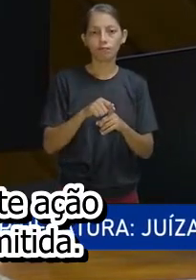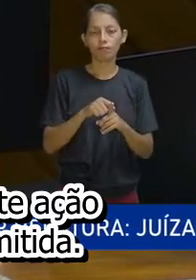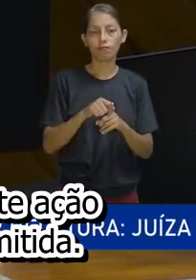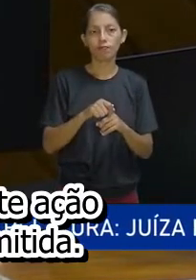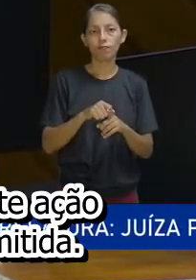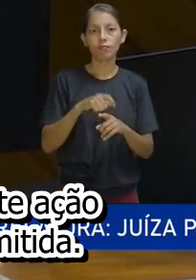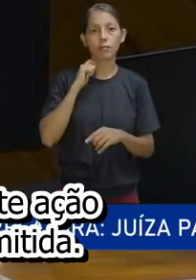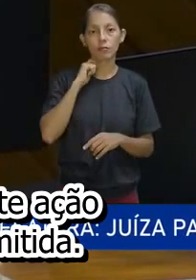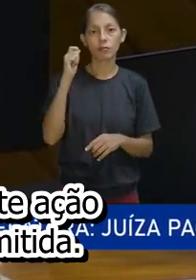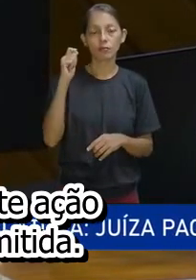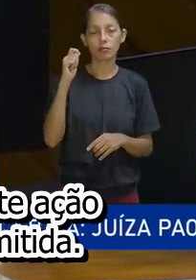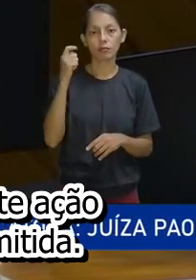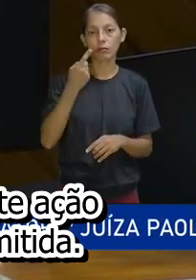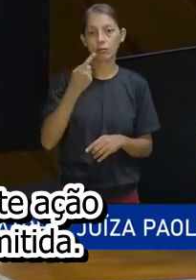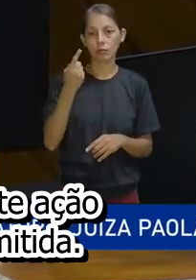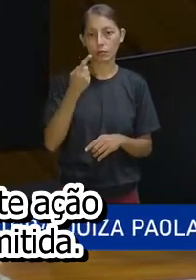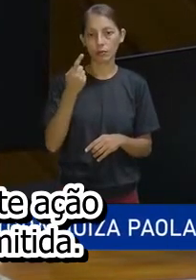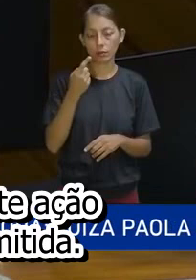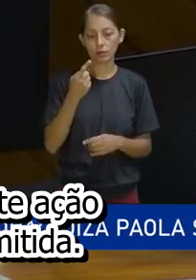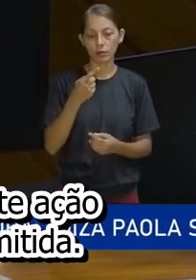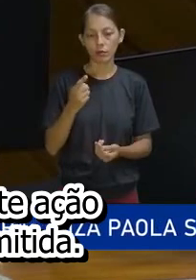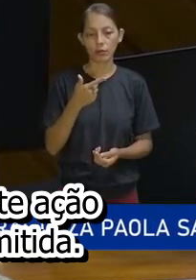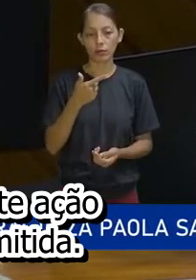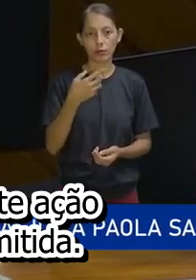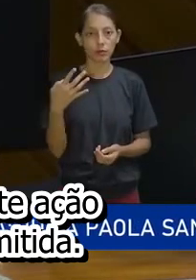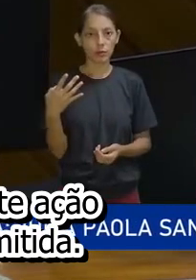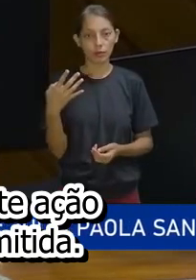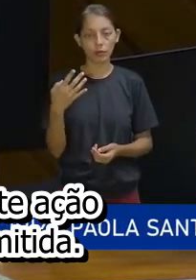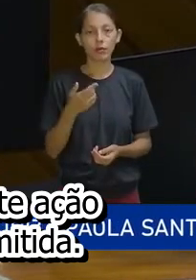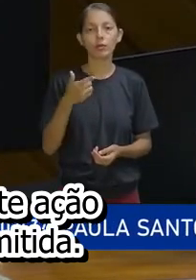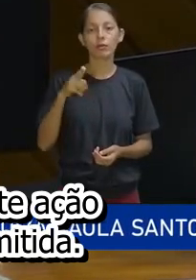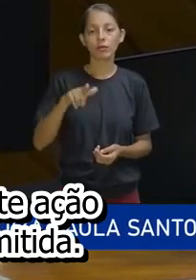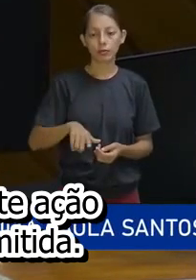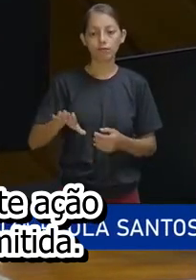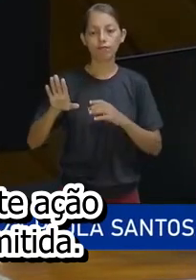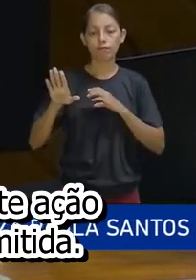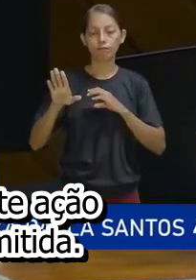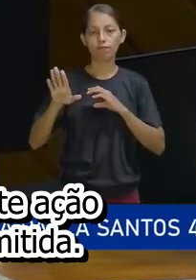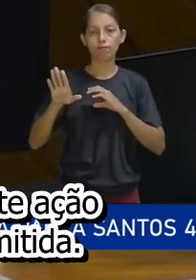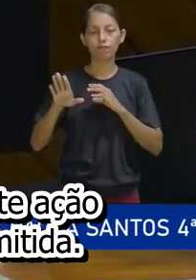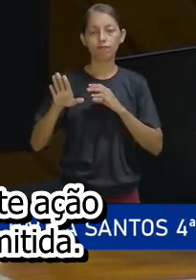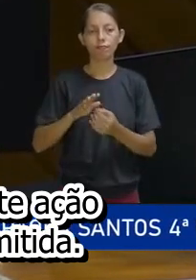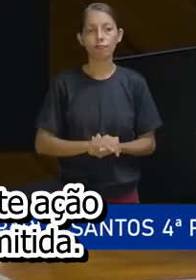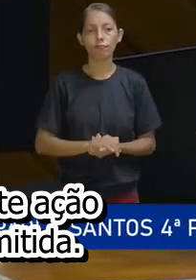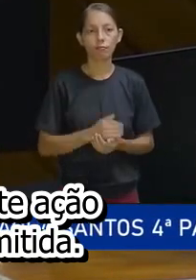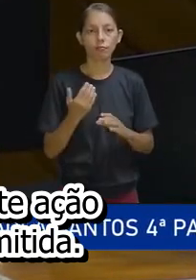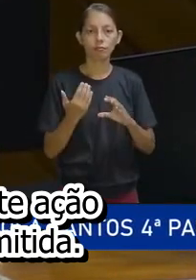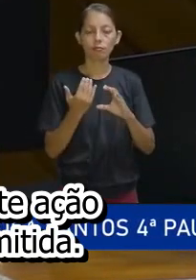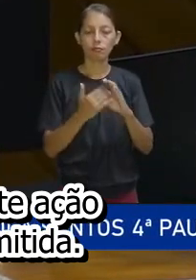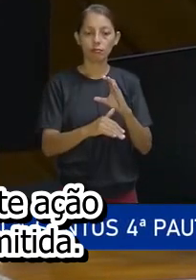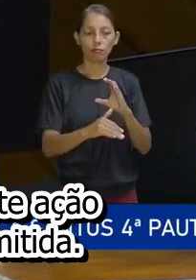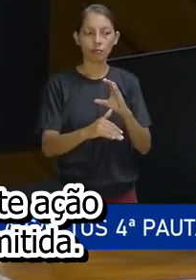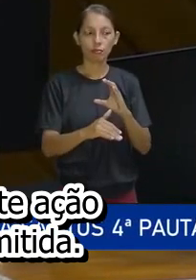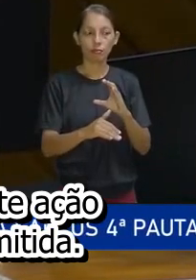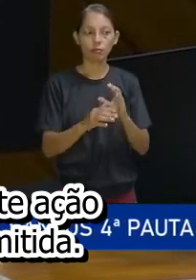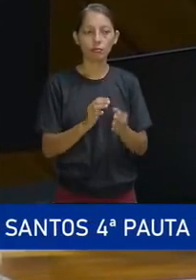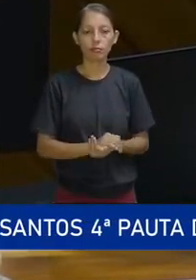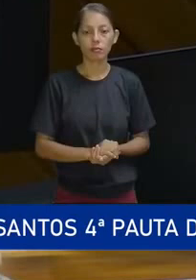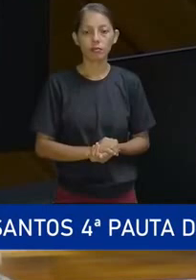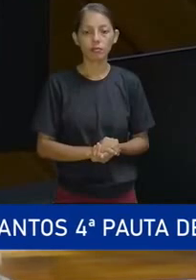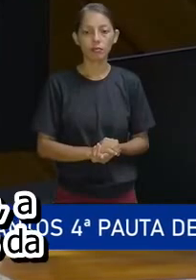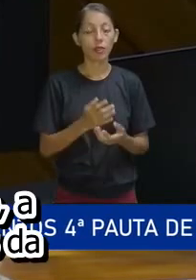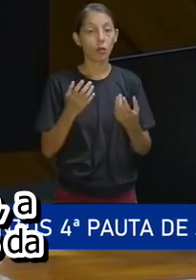2024, o agravante ele propôs a presente ação rescisória, a qual, por decisão monocrática, foi